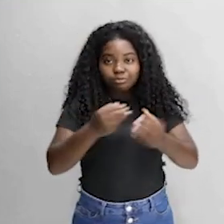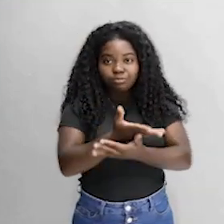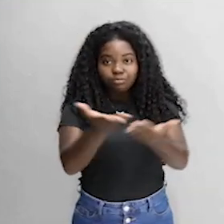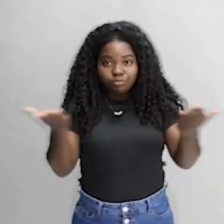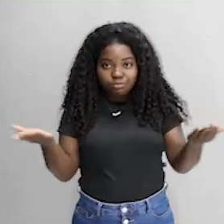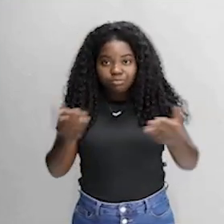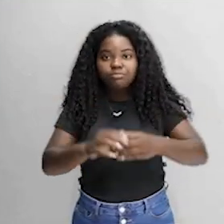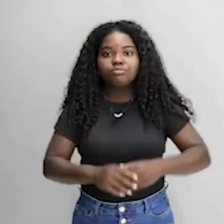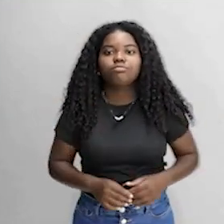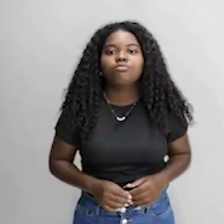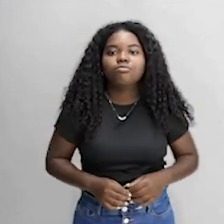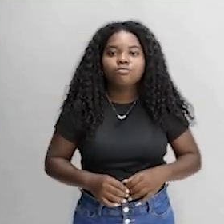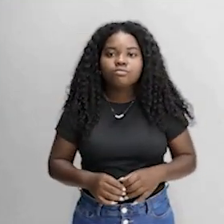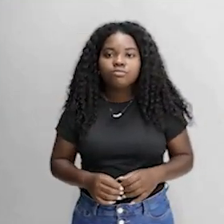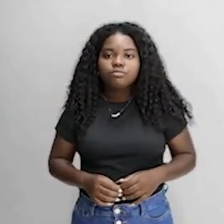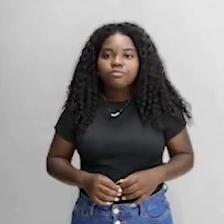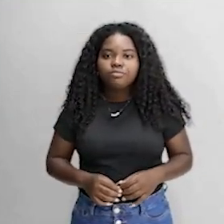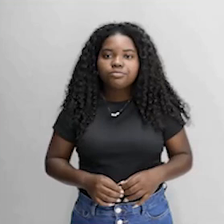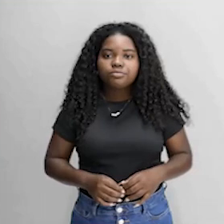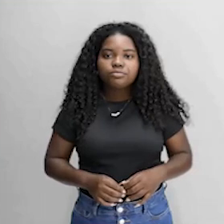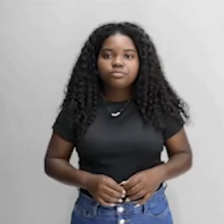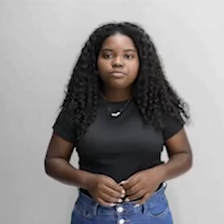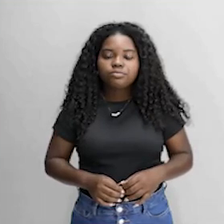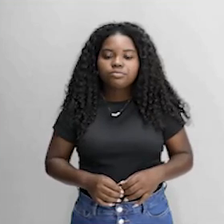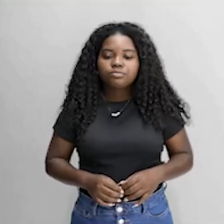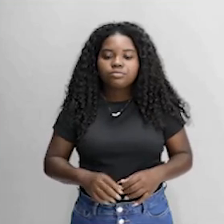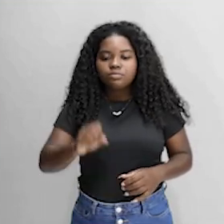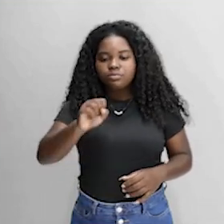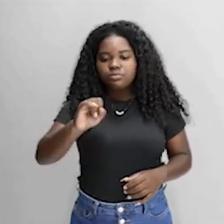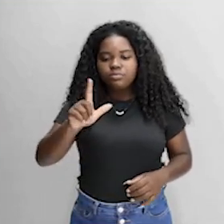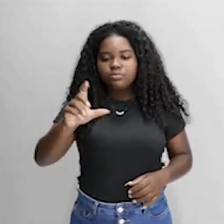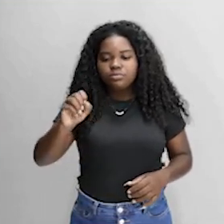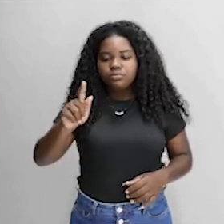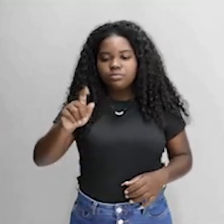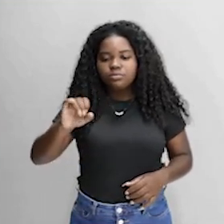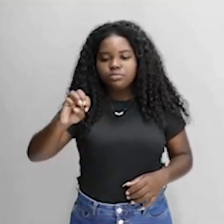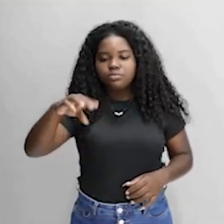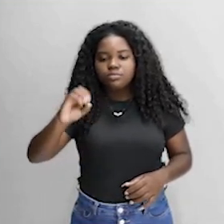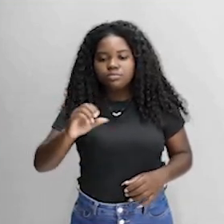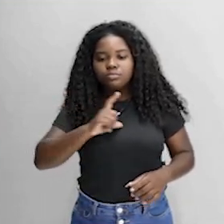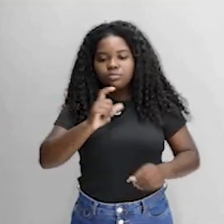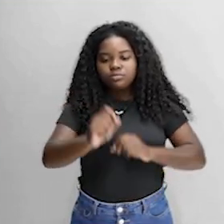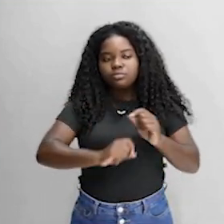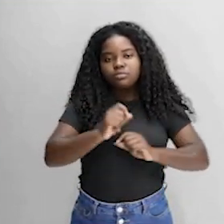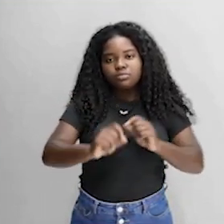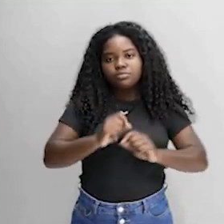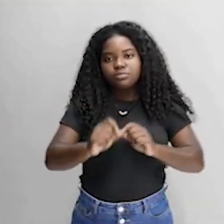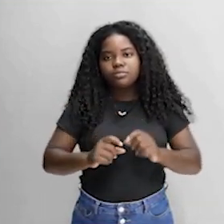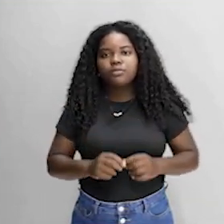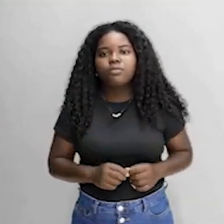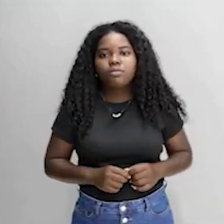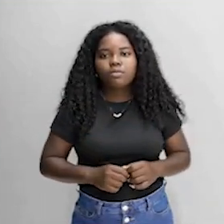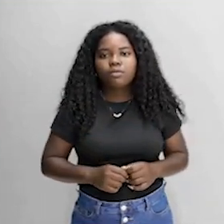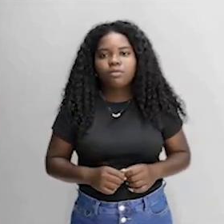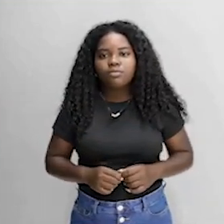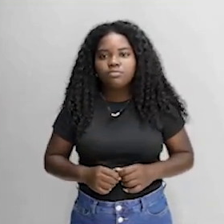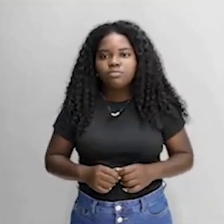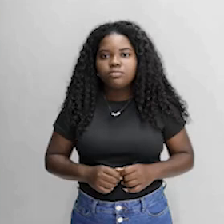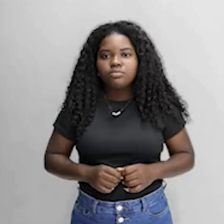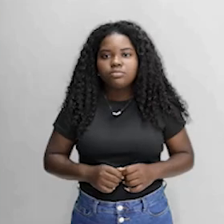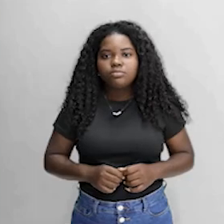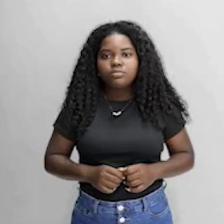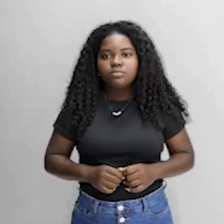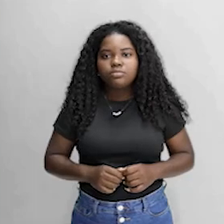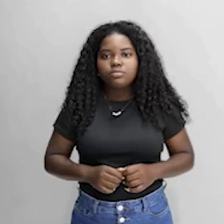e minimizada, obviamente, ok? Então, este silogismo, ele se configura desta forma aqui, ok?